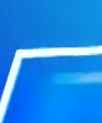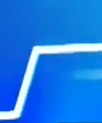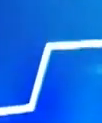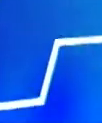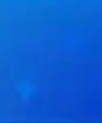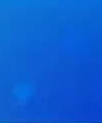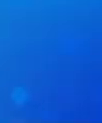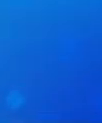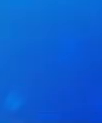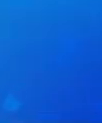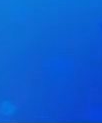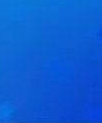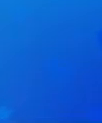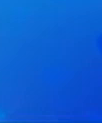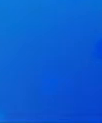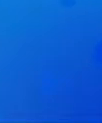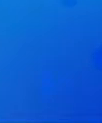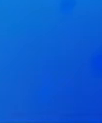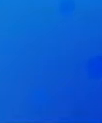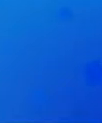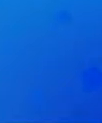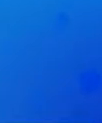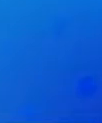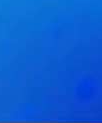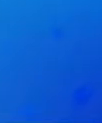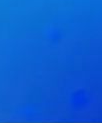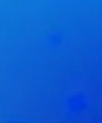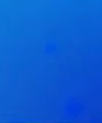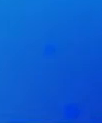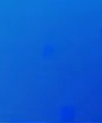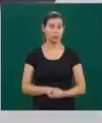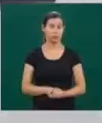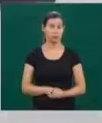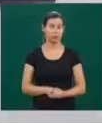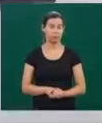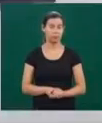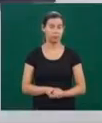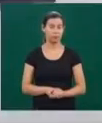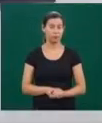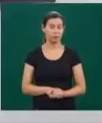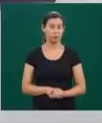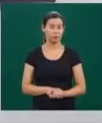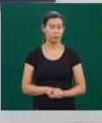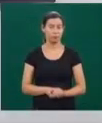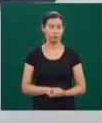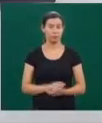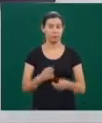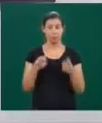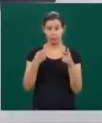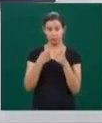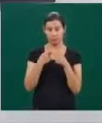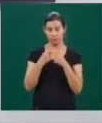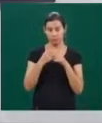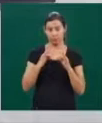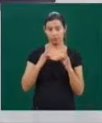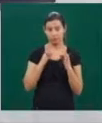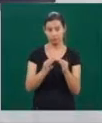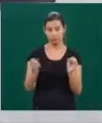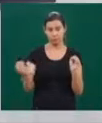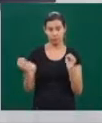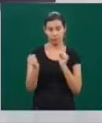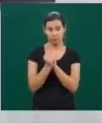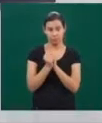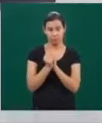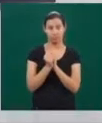Thank you. medicina e tecnologia juntas. É